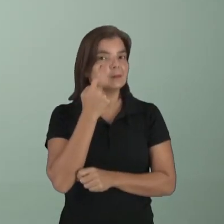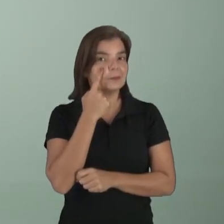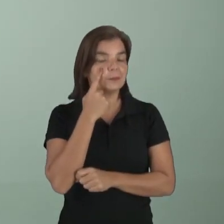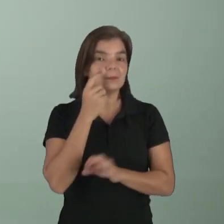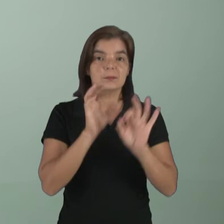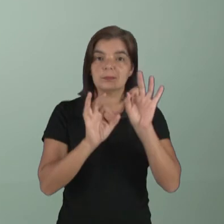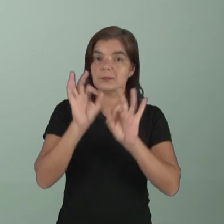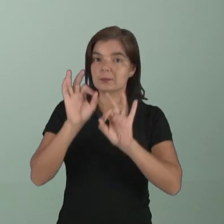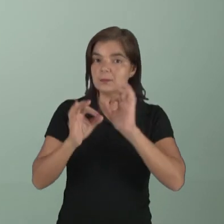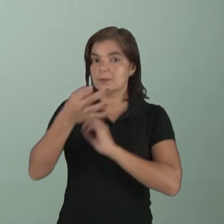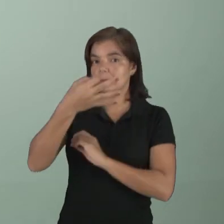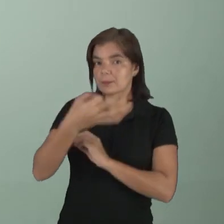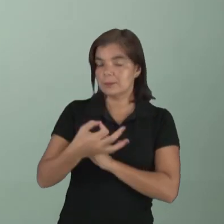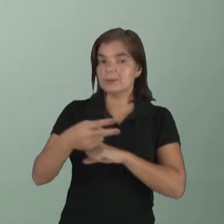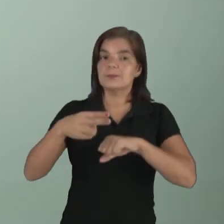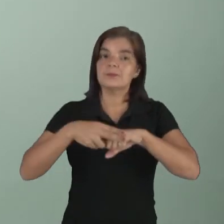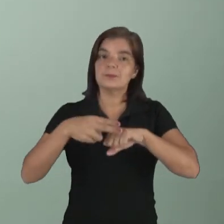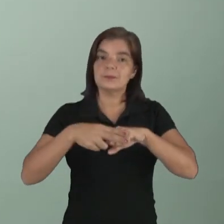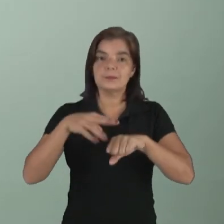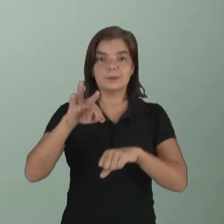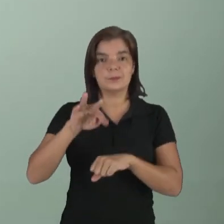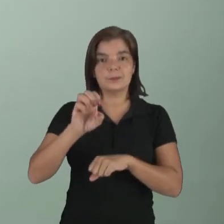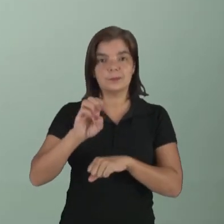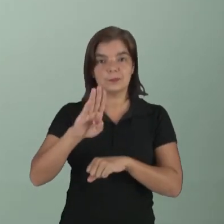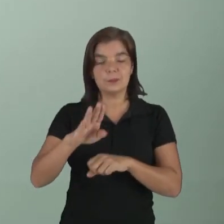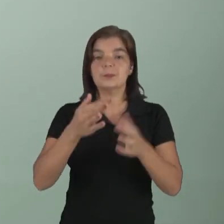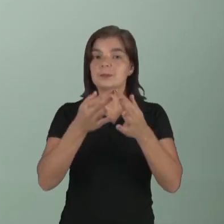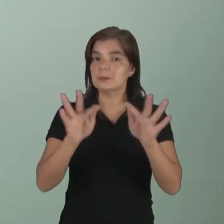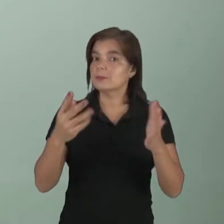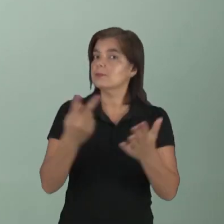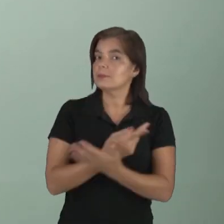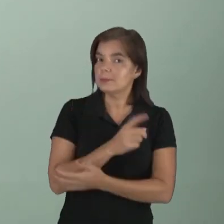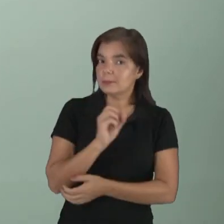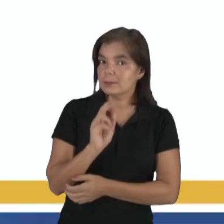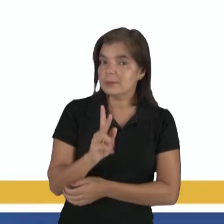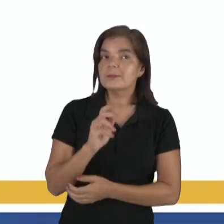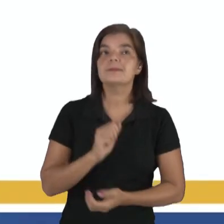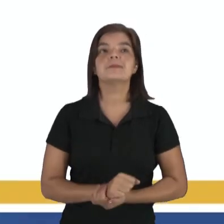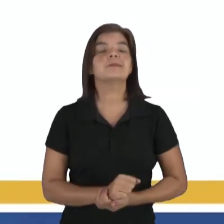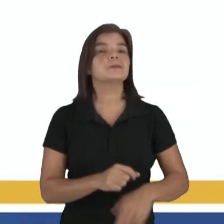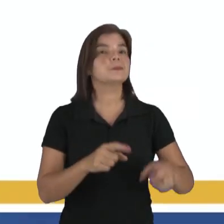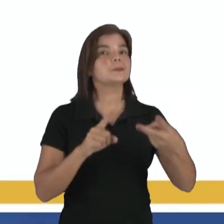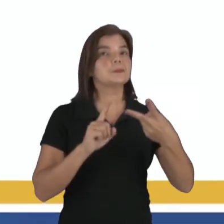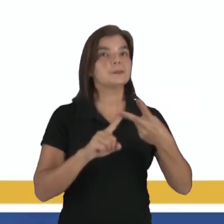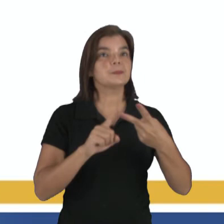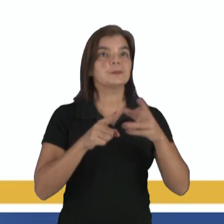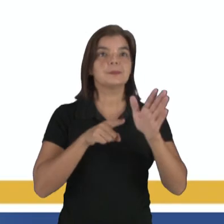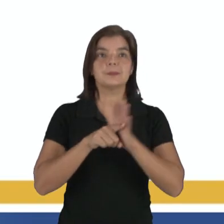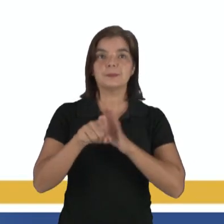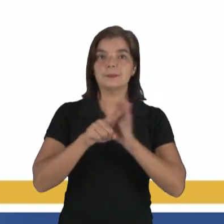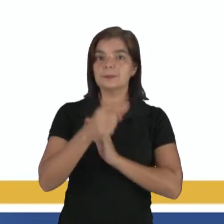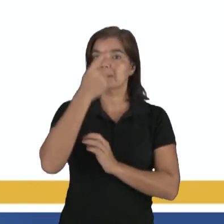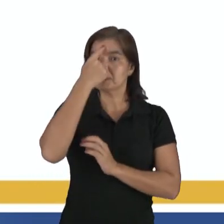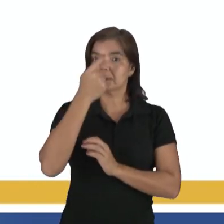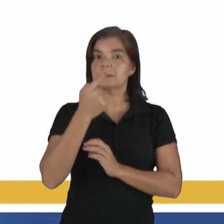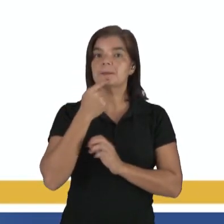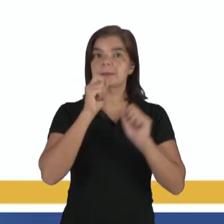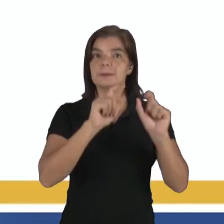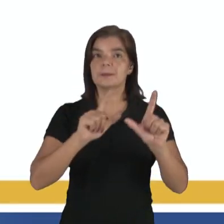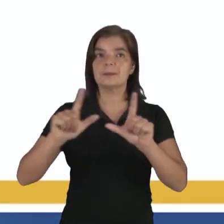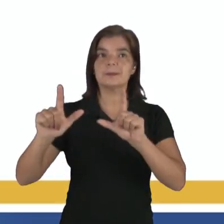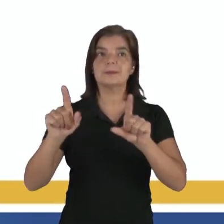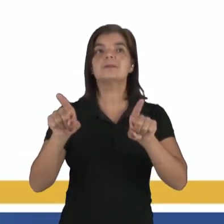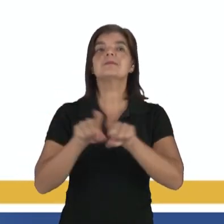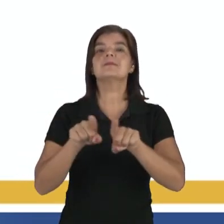a conjugação correta do verbo to be para sua frase não ficar errada, ok? Questão 2. Tem aí uma imagem do filme La